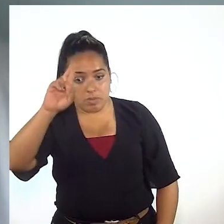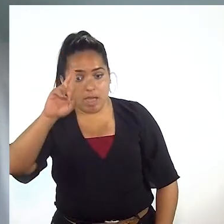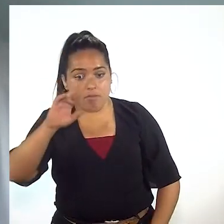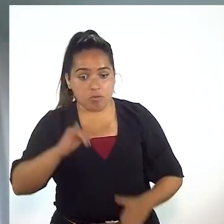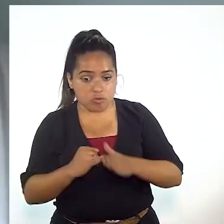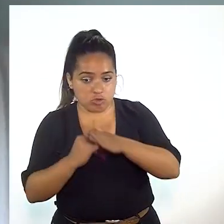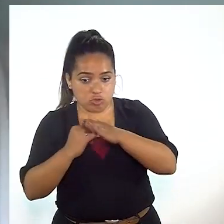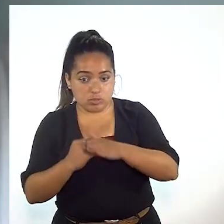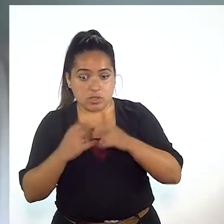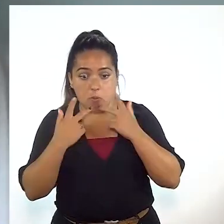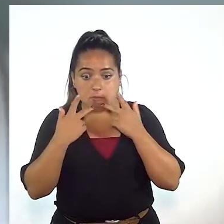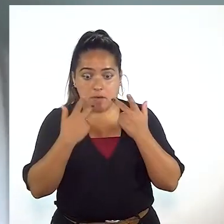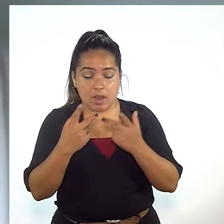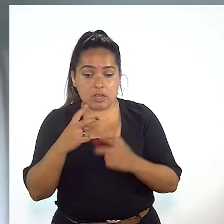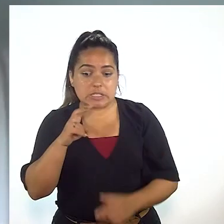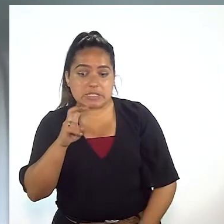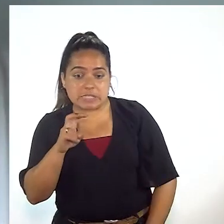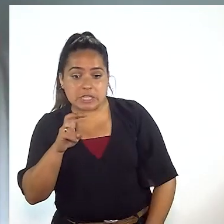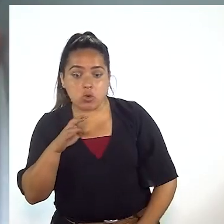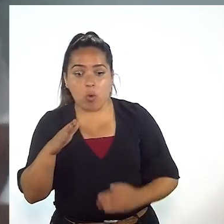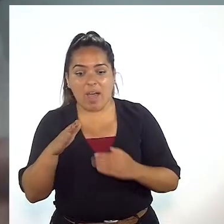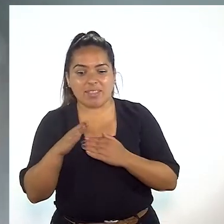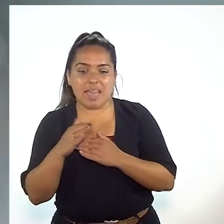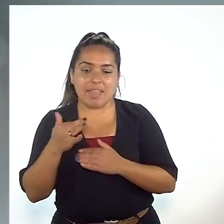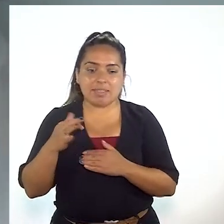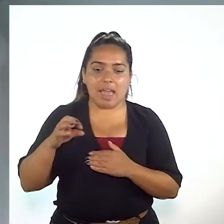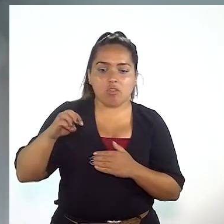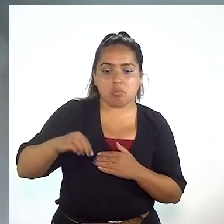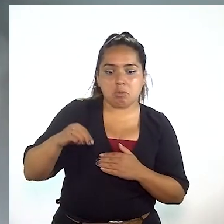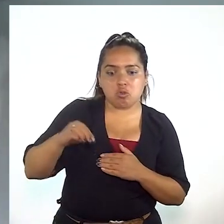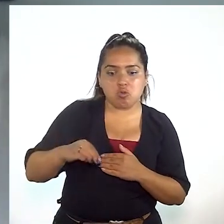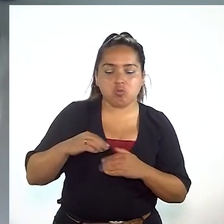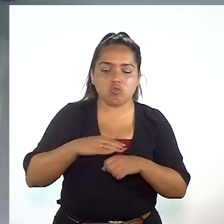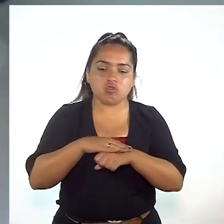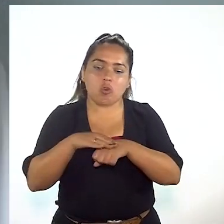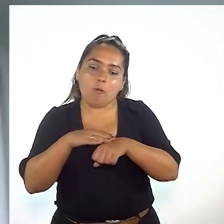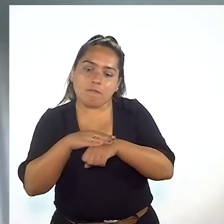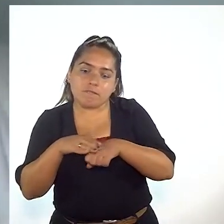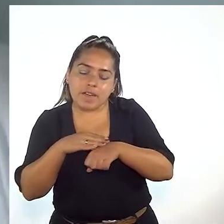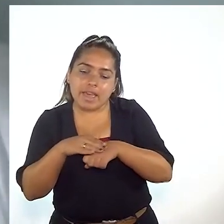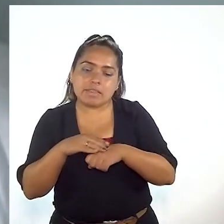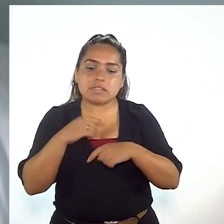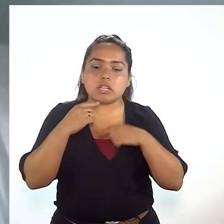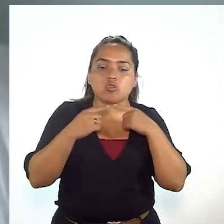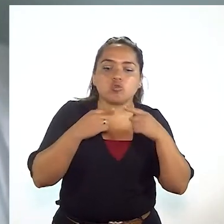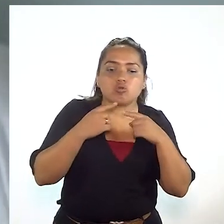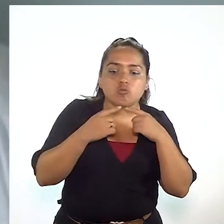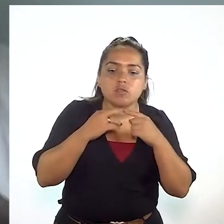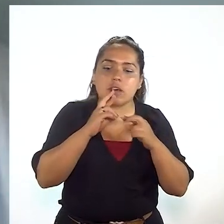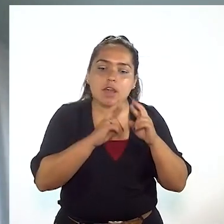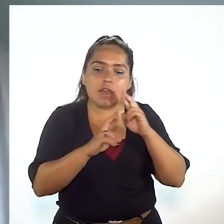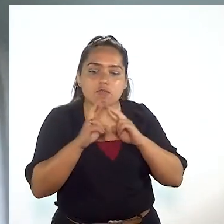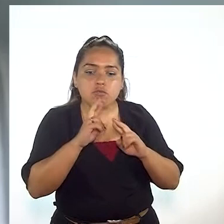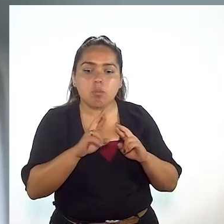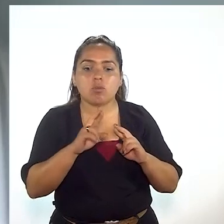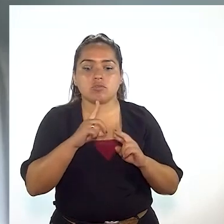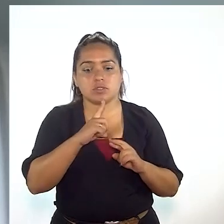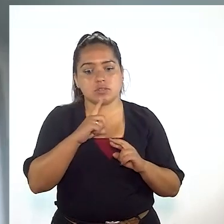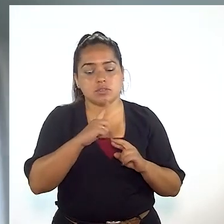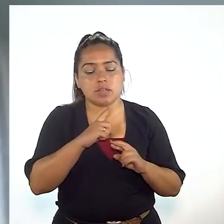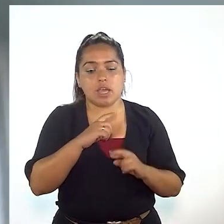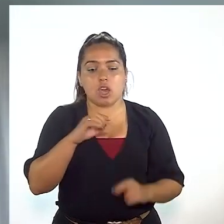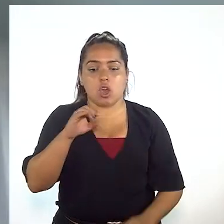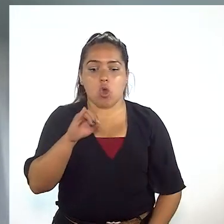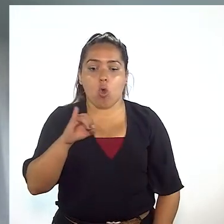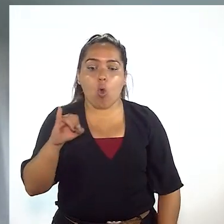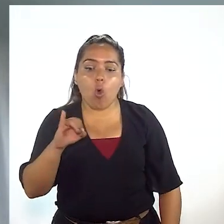deles, e sempre, em cada uma dessas apresentações, a gente vai ter o responsável pela instituição falando e mais de 5 a 10 minutos de conversa ali,